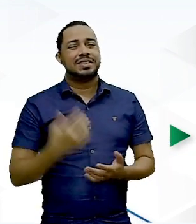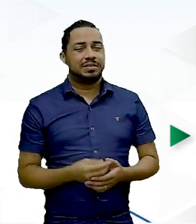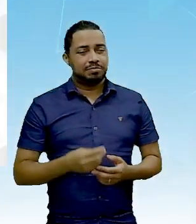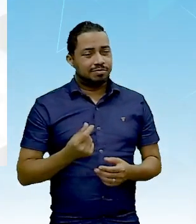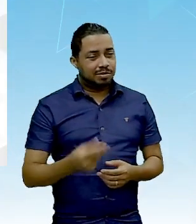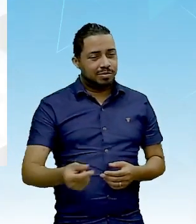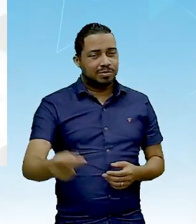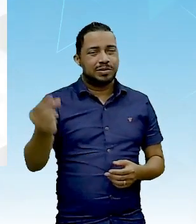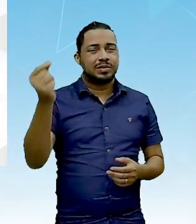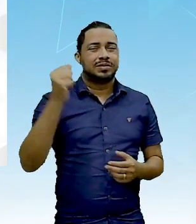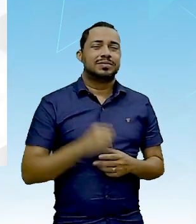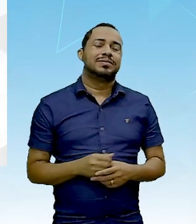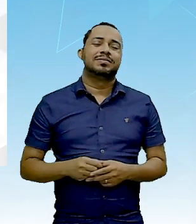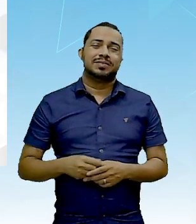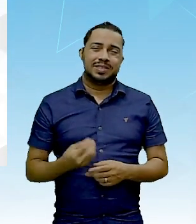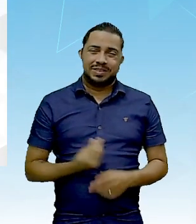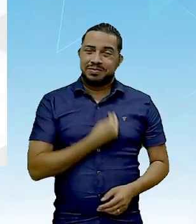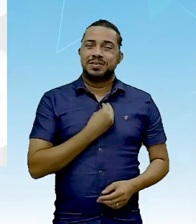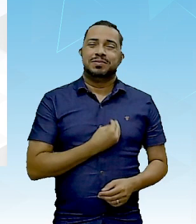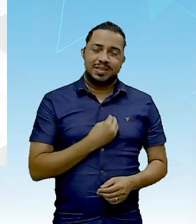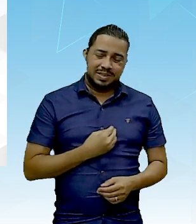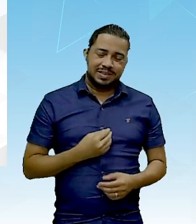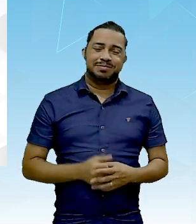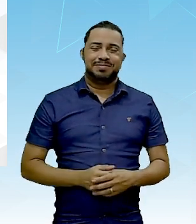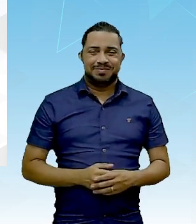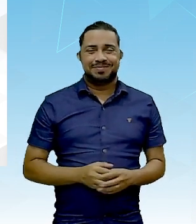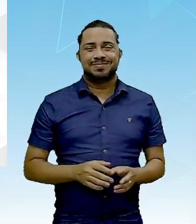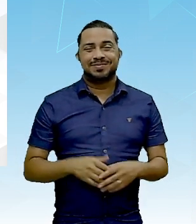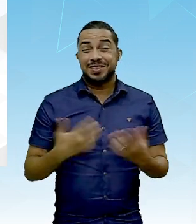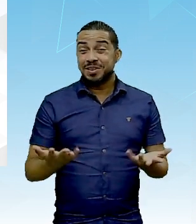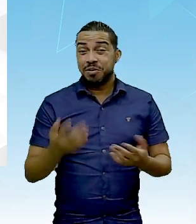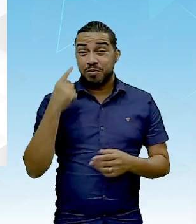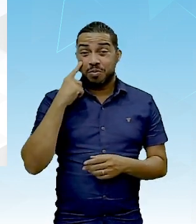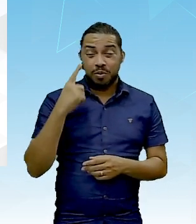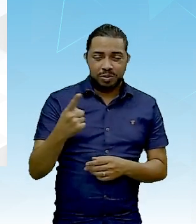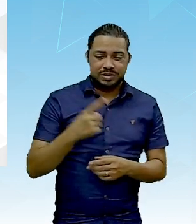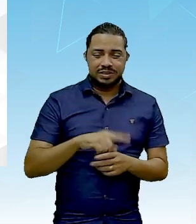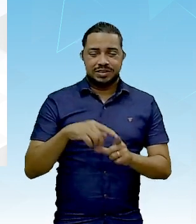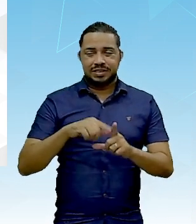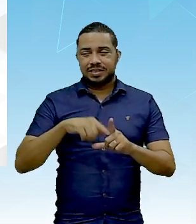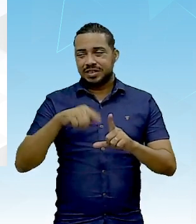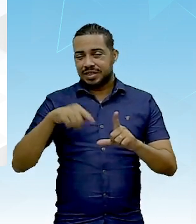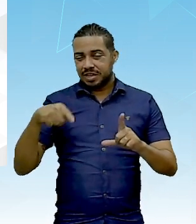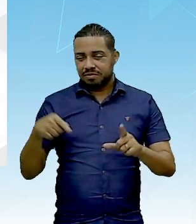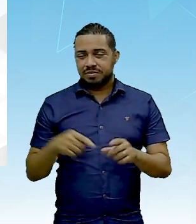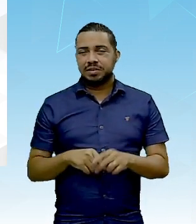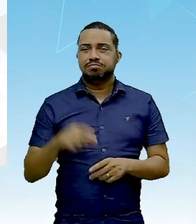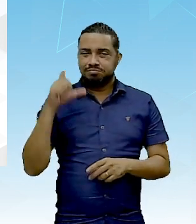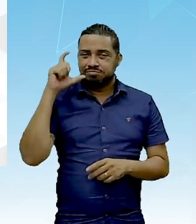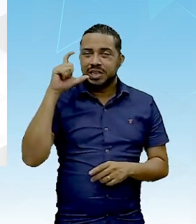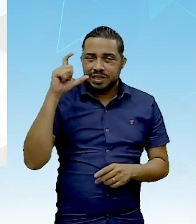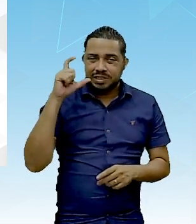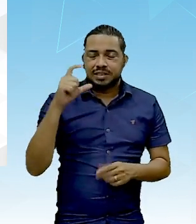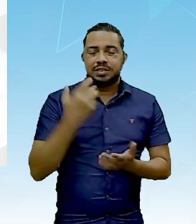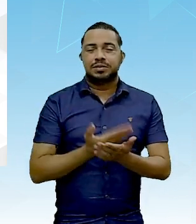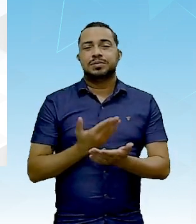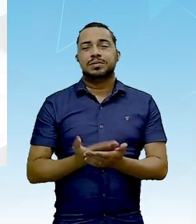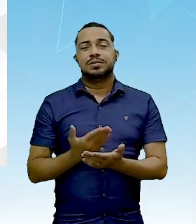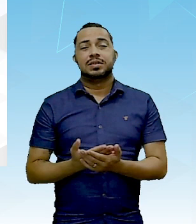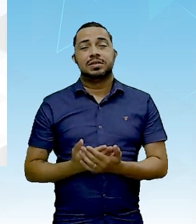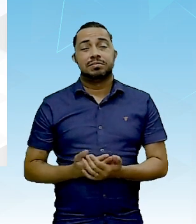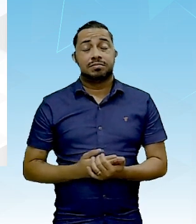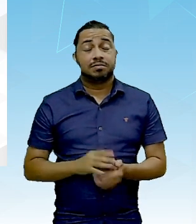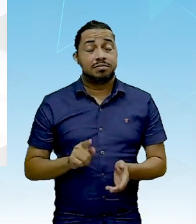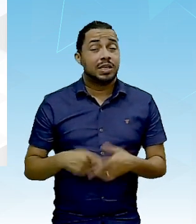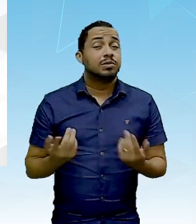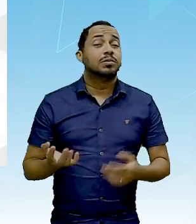bom tempo, né não, Jefferson? Vai ver bastante. Então, olha que gráfico interessante que dá para estudar um monte de coisa a partir dele, tá? Mas o